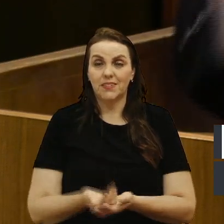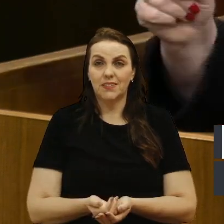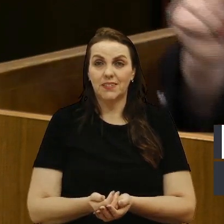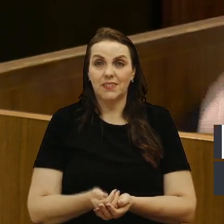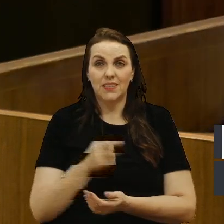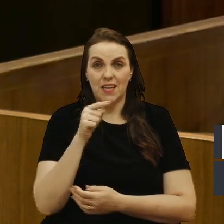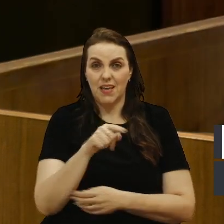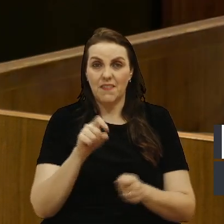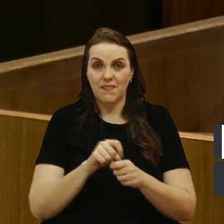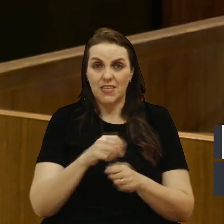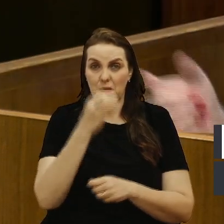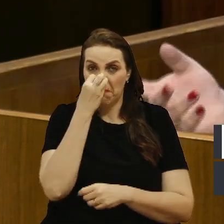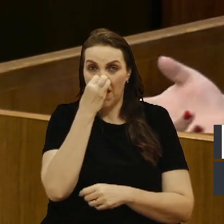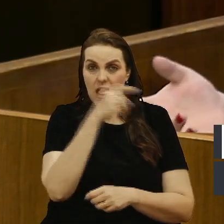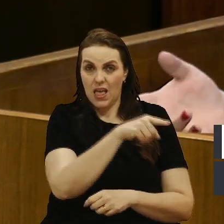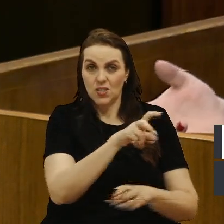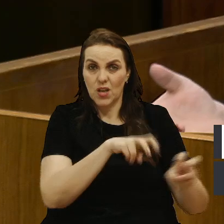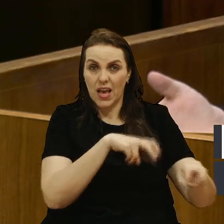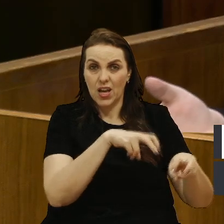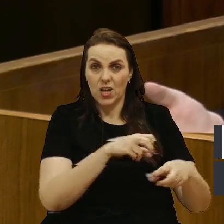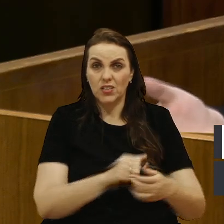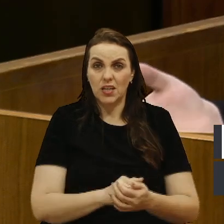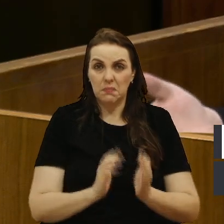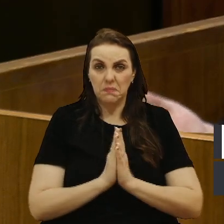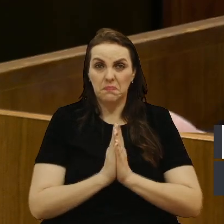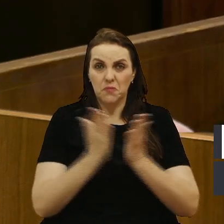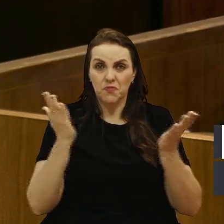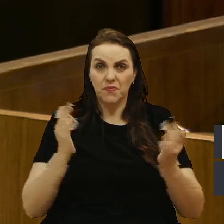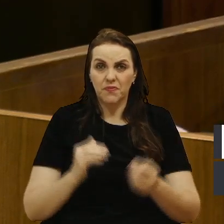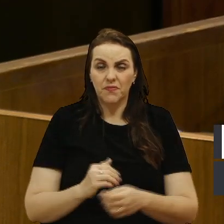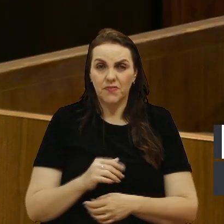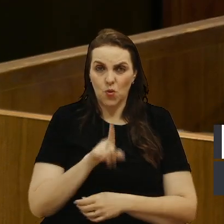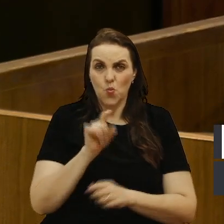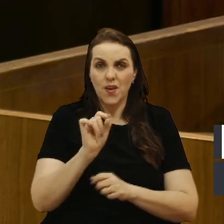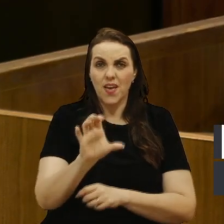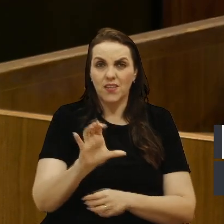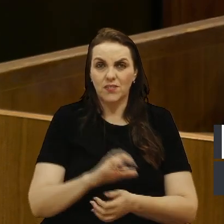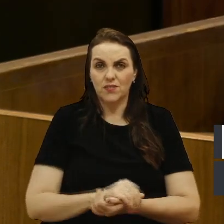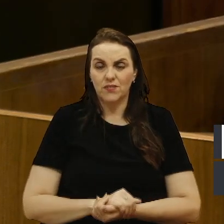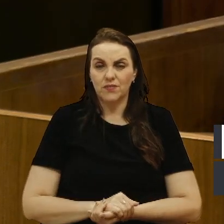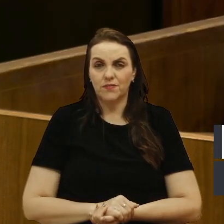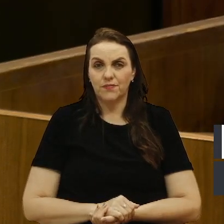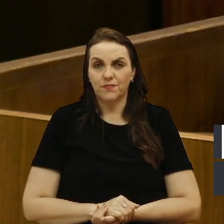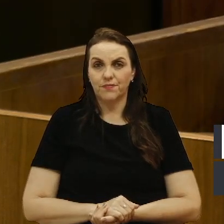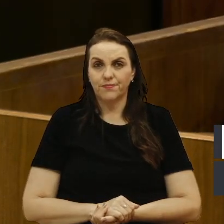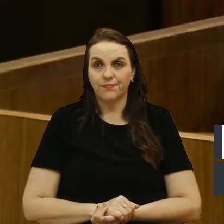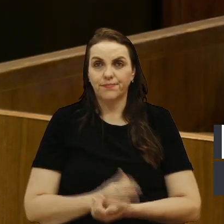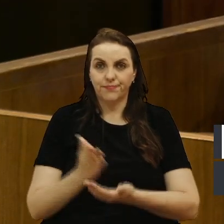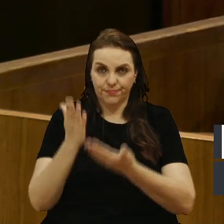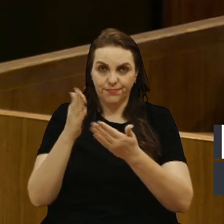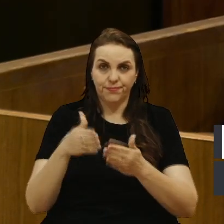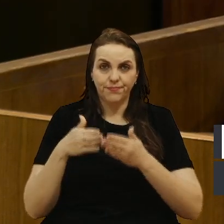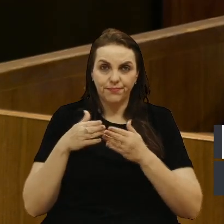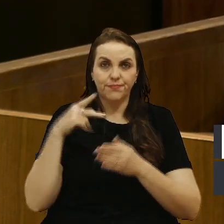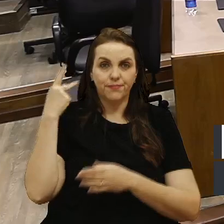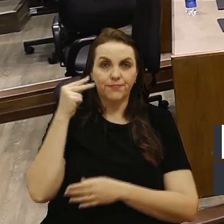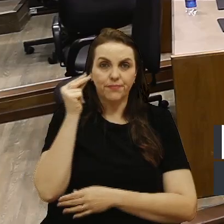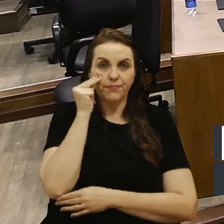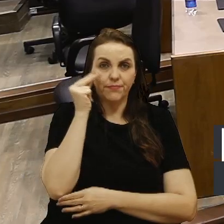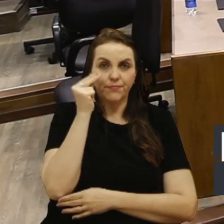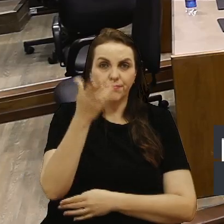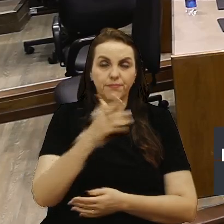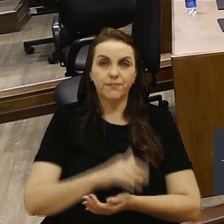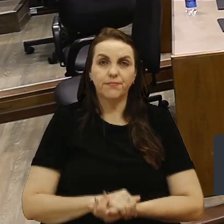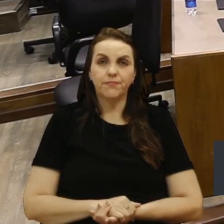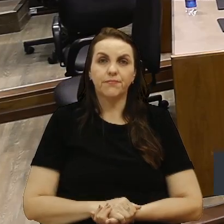de palhaço? Pelo amor de Deus, o que é isso? Seu à parte, vereador Libardi? Uma